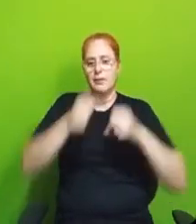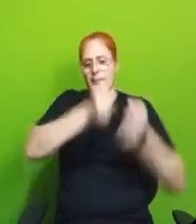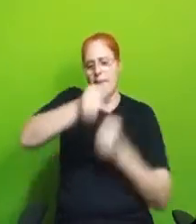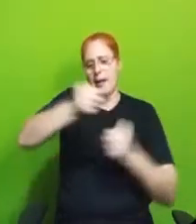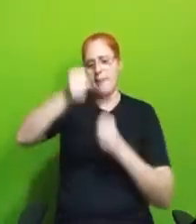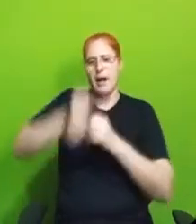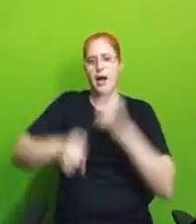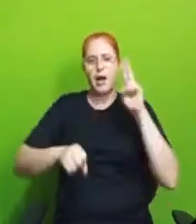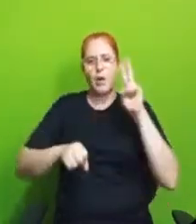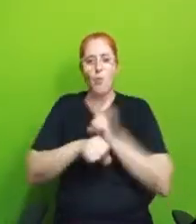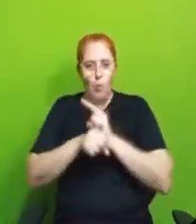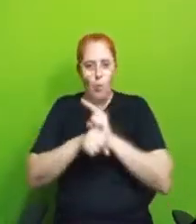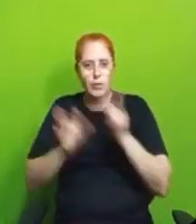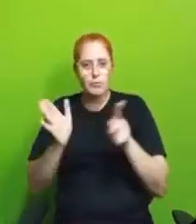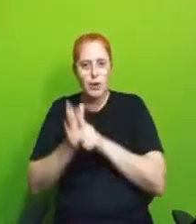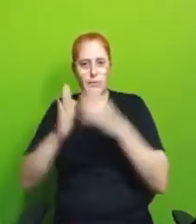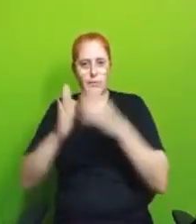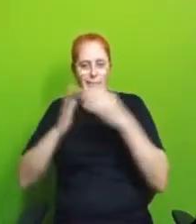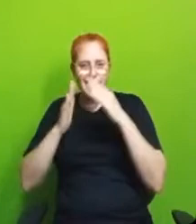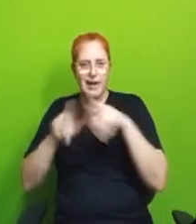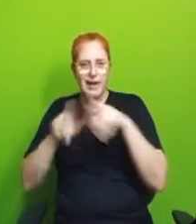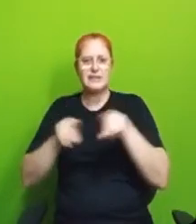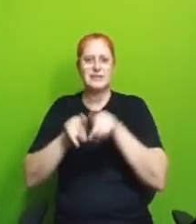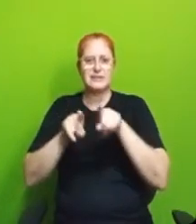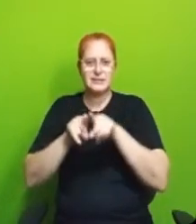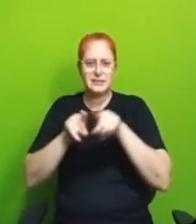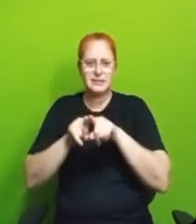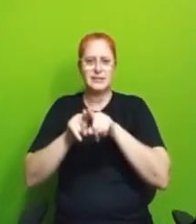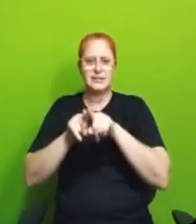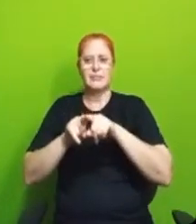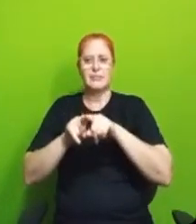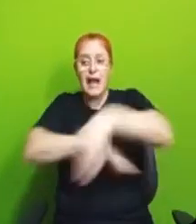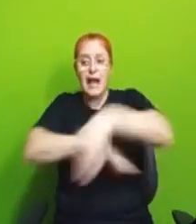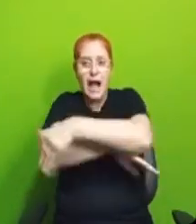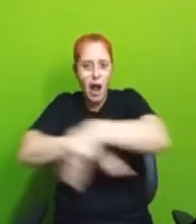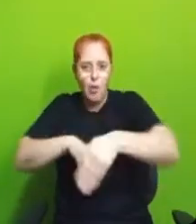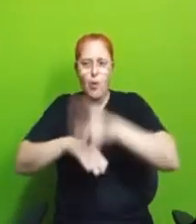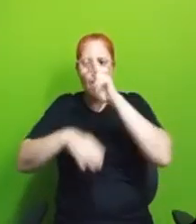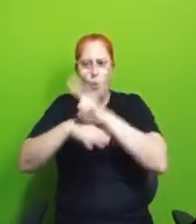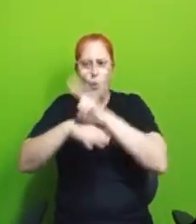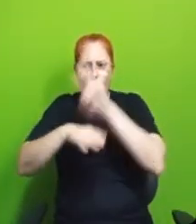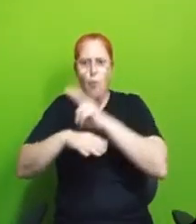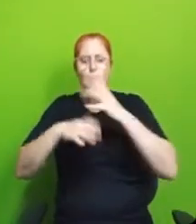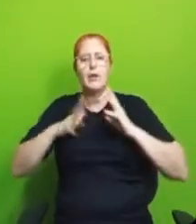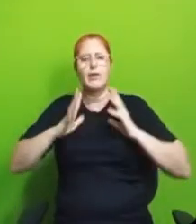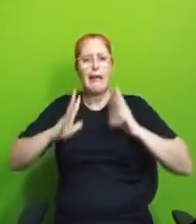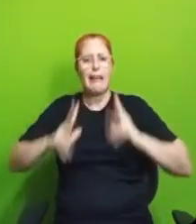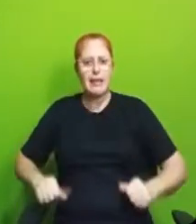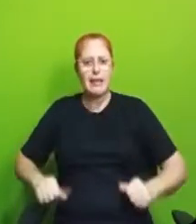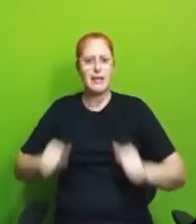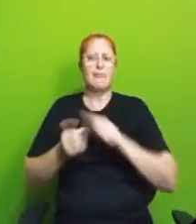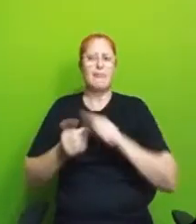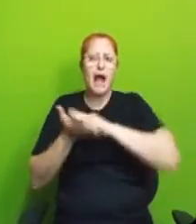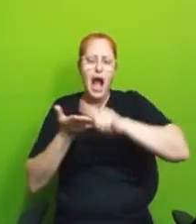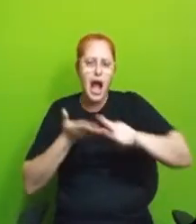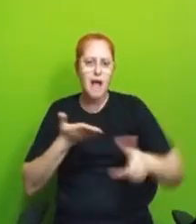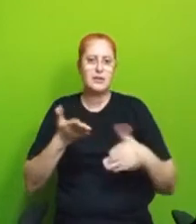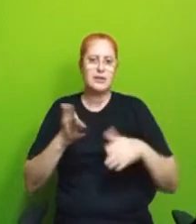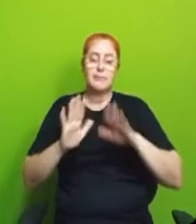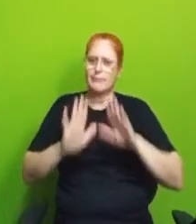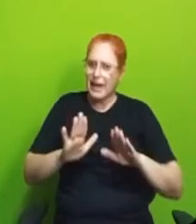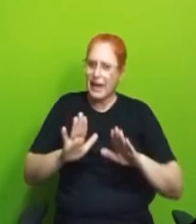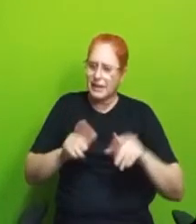isso se estende para a calçada, se estende para a canaleta, se estende para a rua. Então, aquilo que deveria ser ação do Estado na